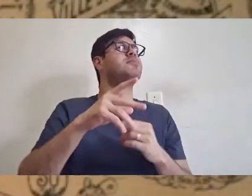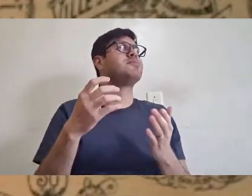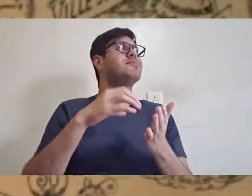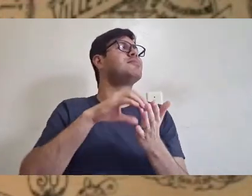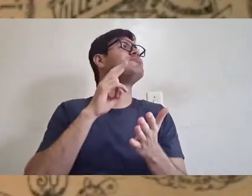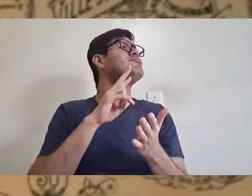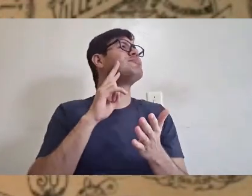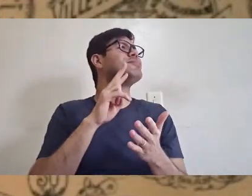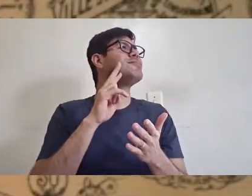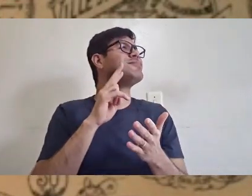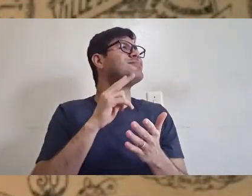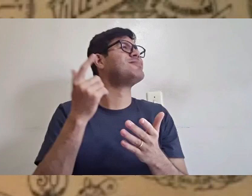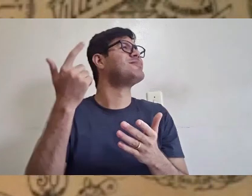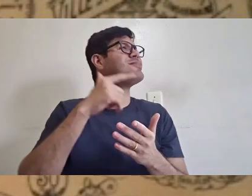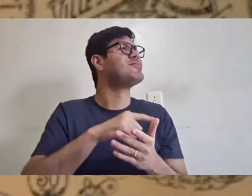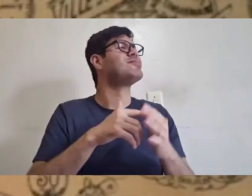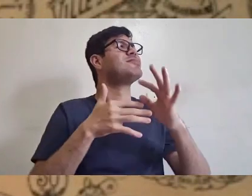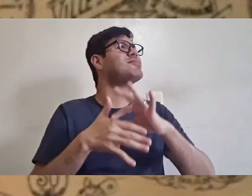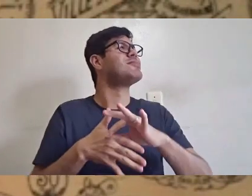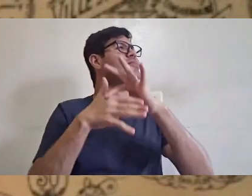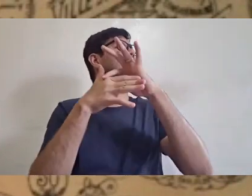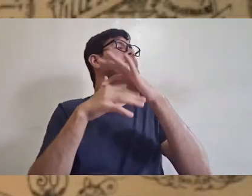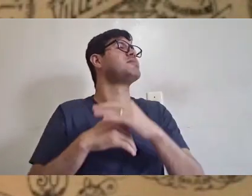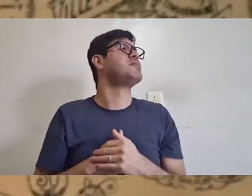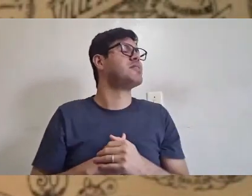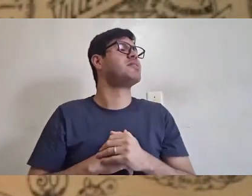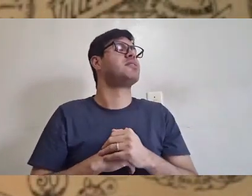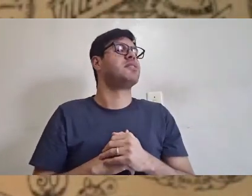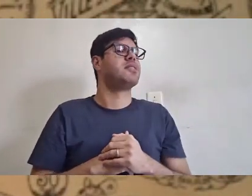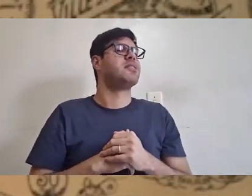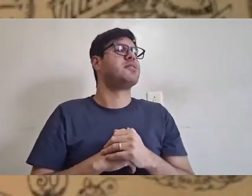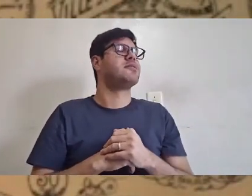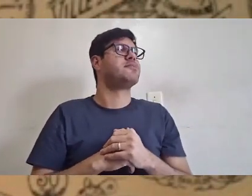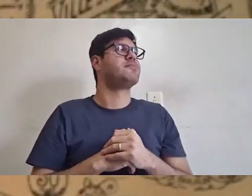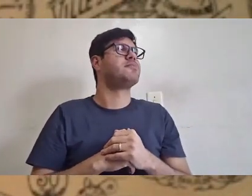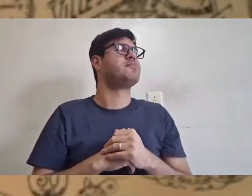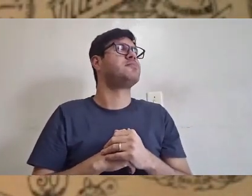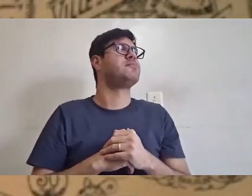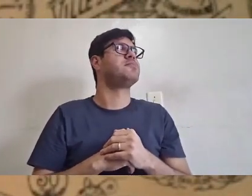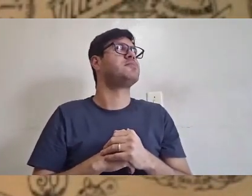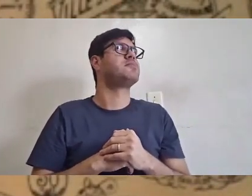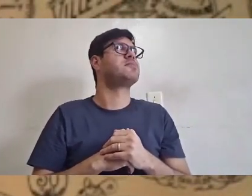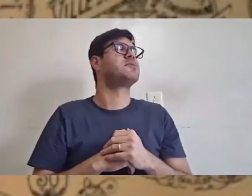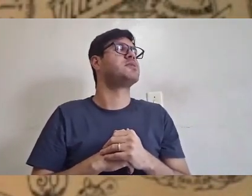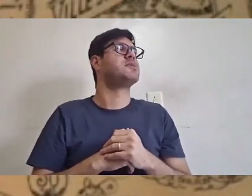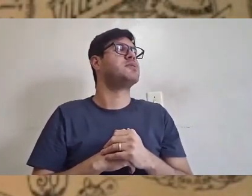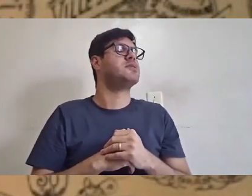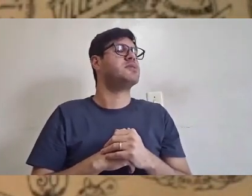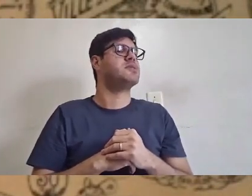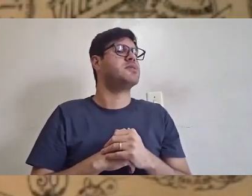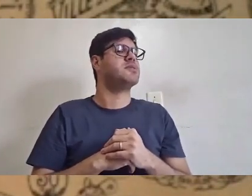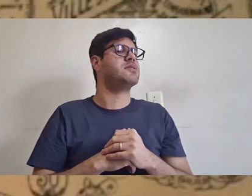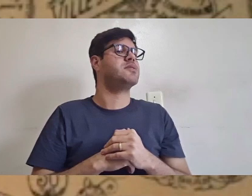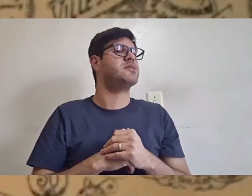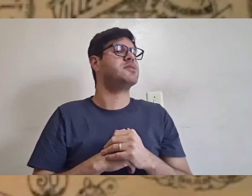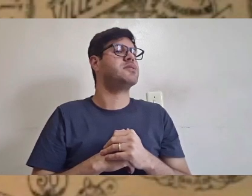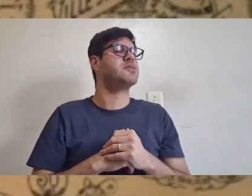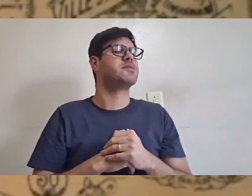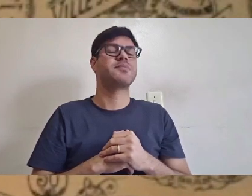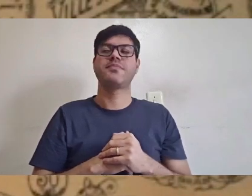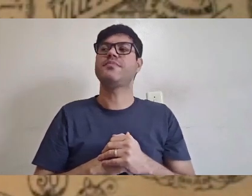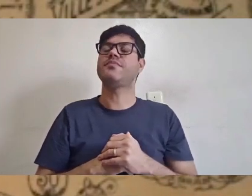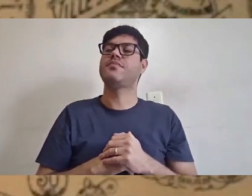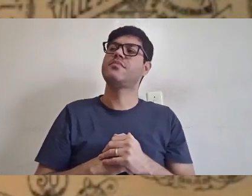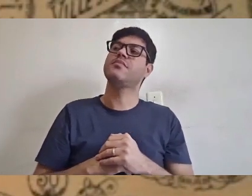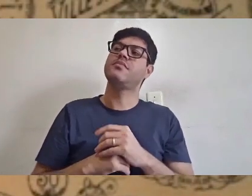novo. Já fez falta a sua presidência. Em 17 e 18, se eu não me engano, entendeu? Bom, aí foi um